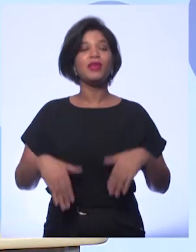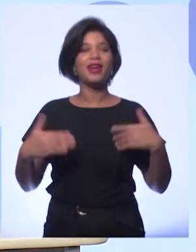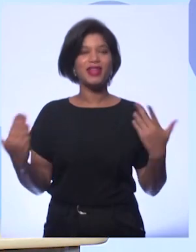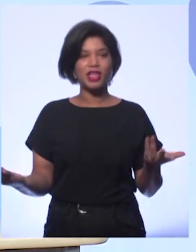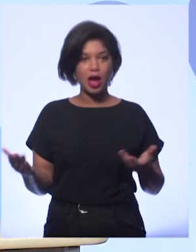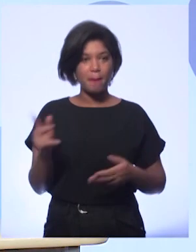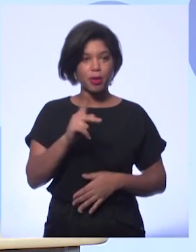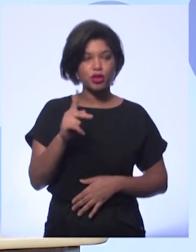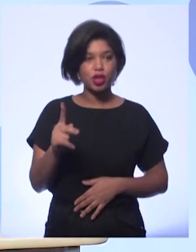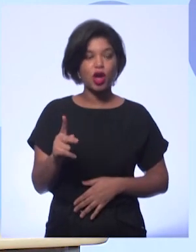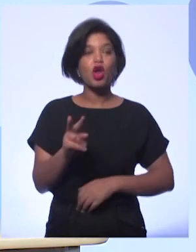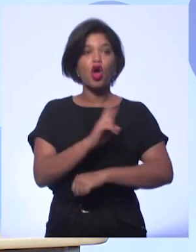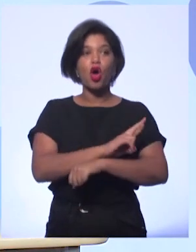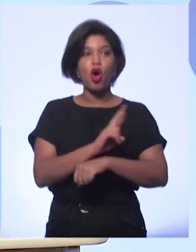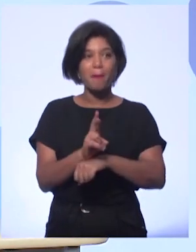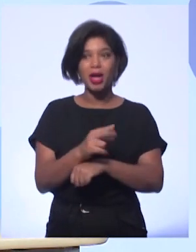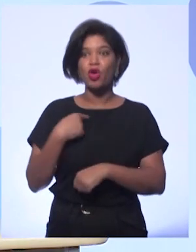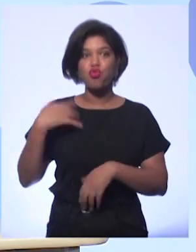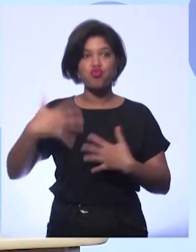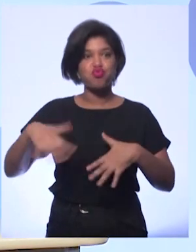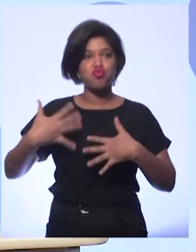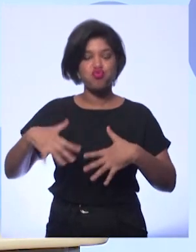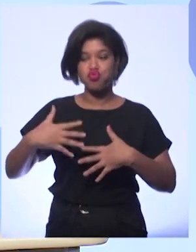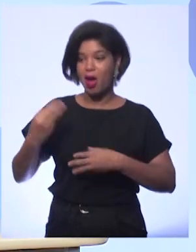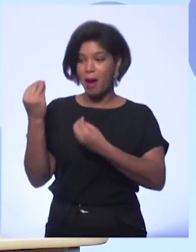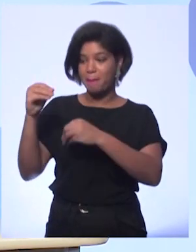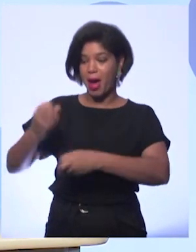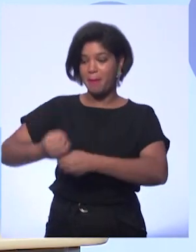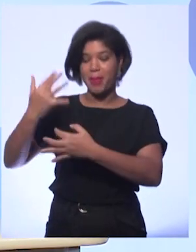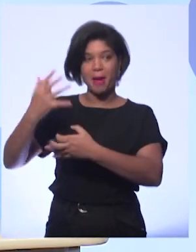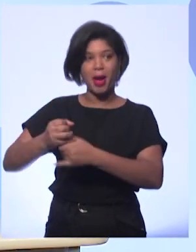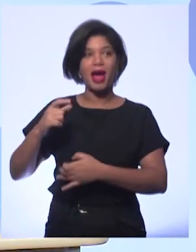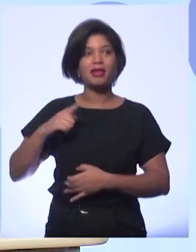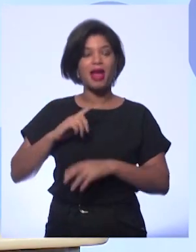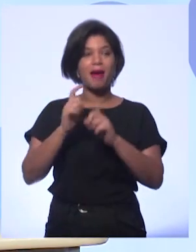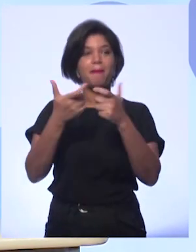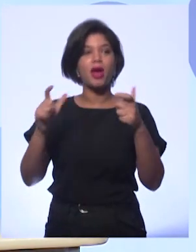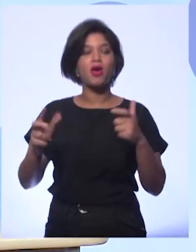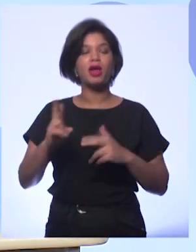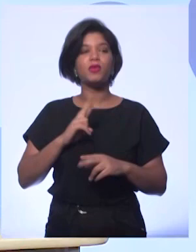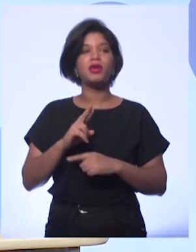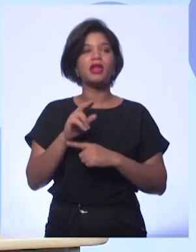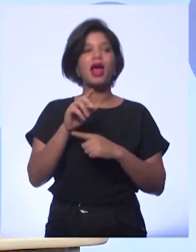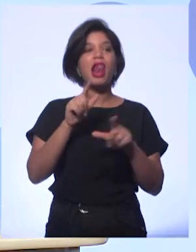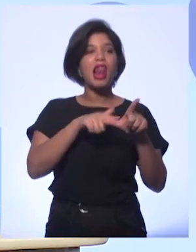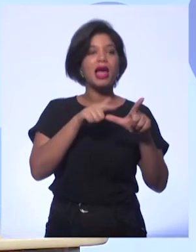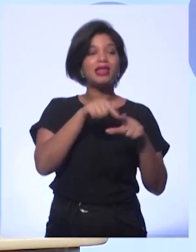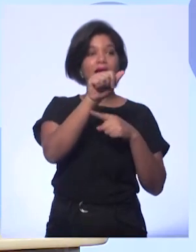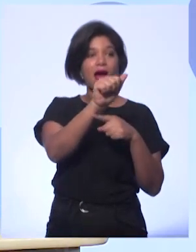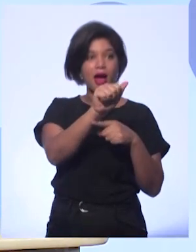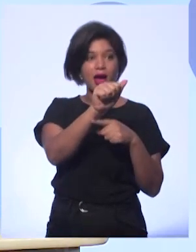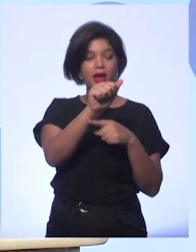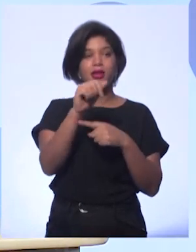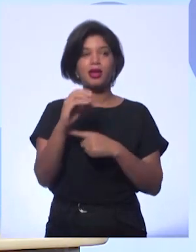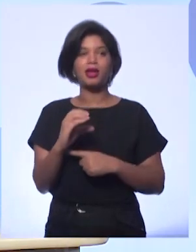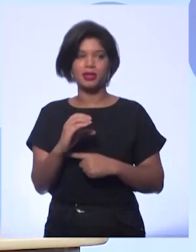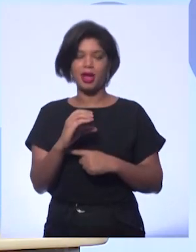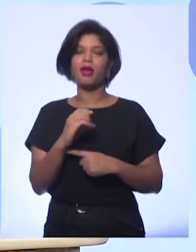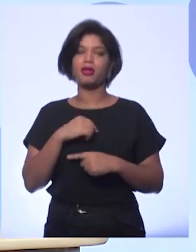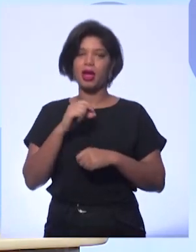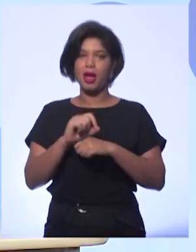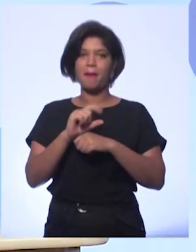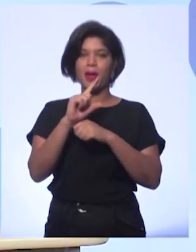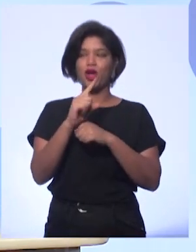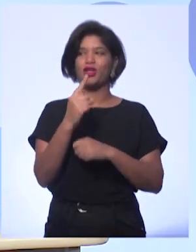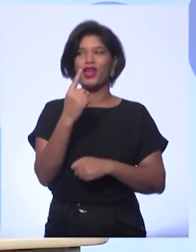Professora Roberta, o chat bombou. Olha, só apareceu lá letra A e C, que são frações maiores do que o